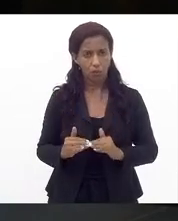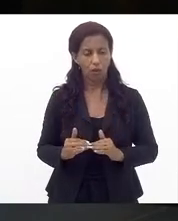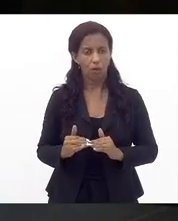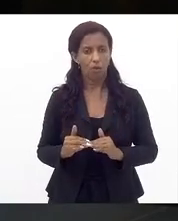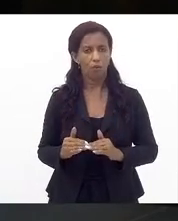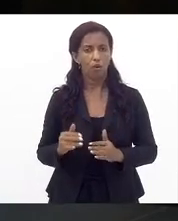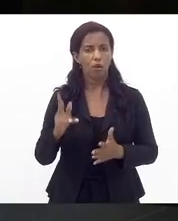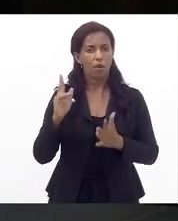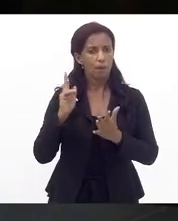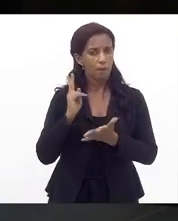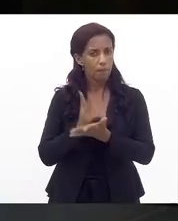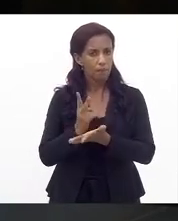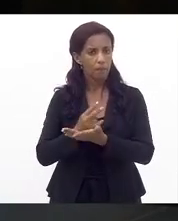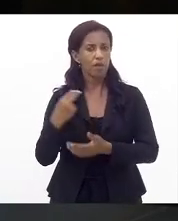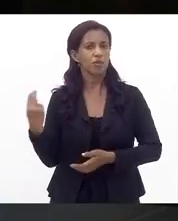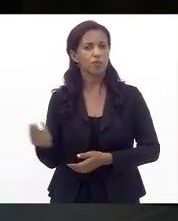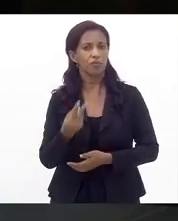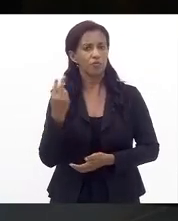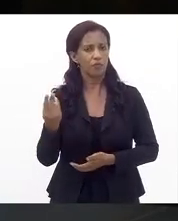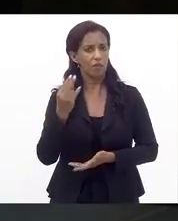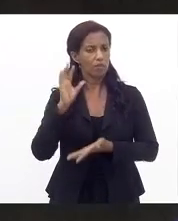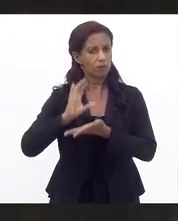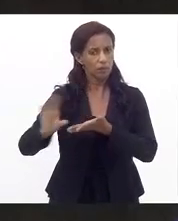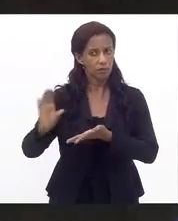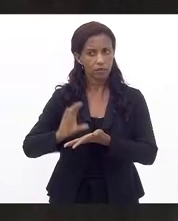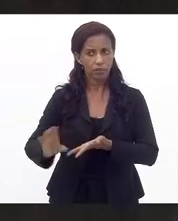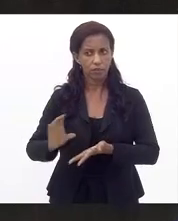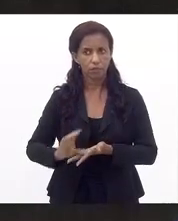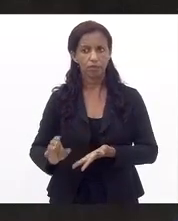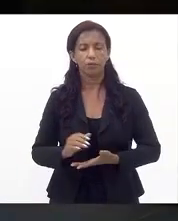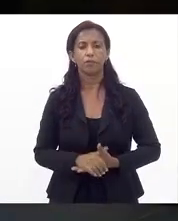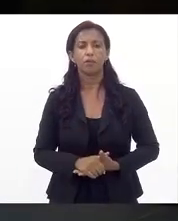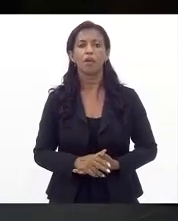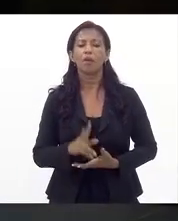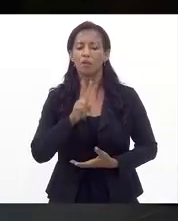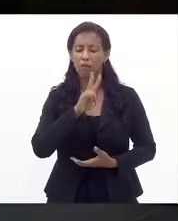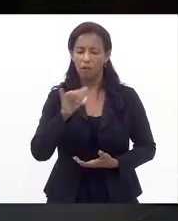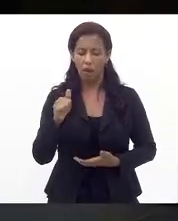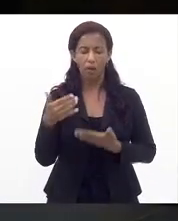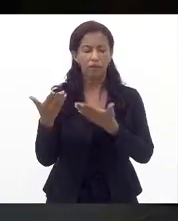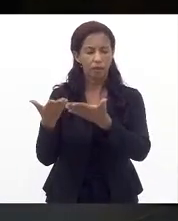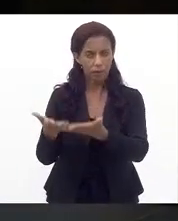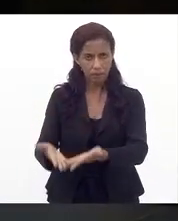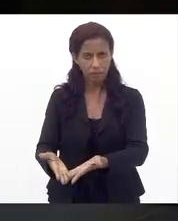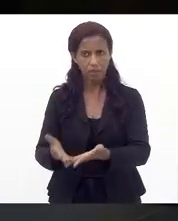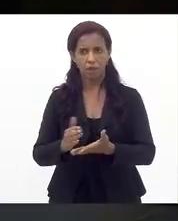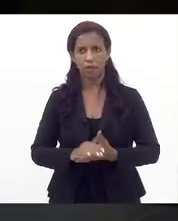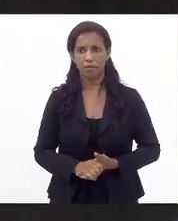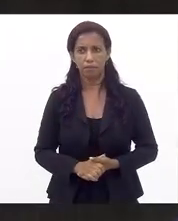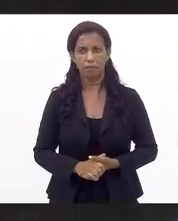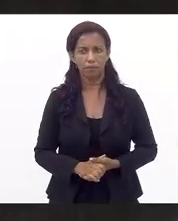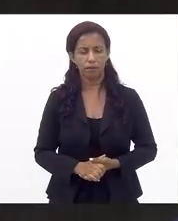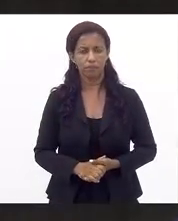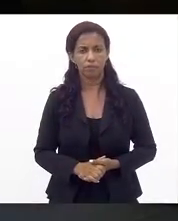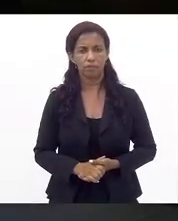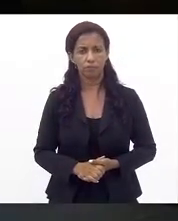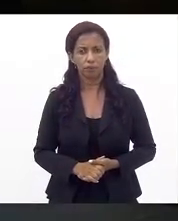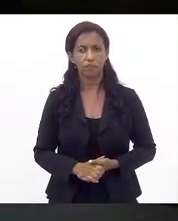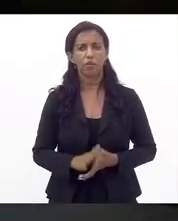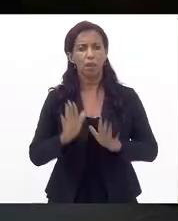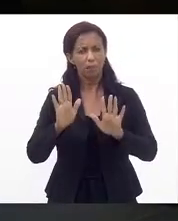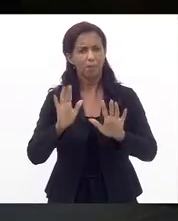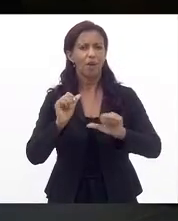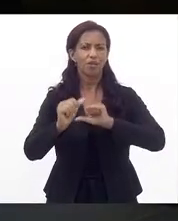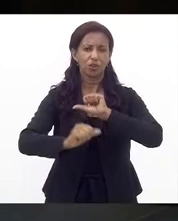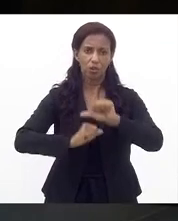é exatamente o valor da contribuição tá vai ficar assim não é mas a gente